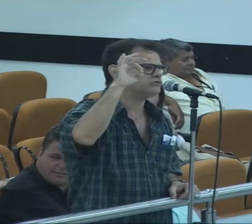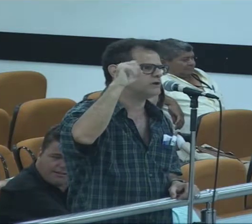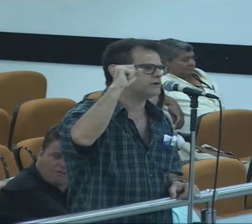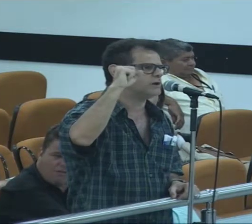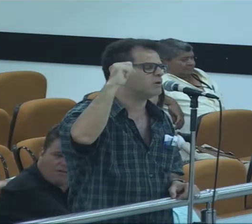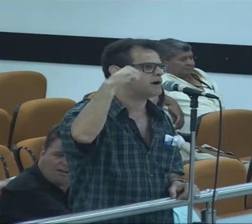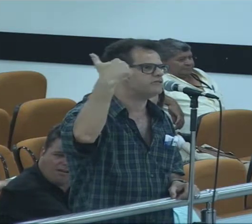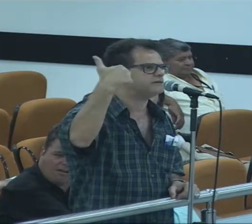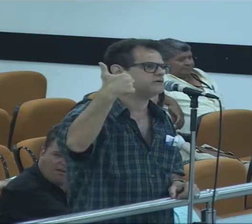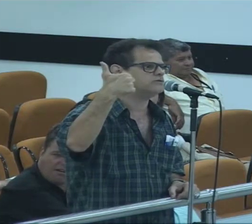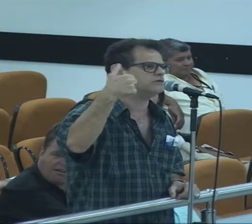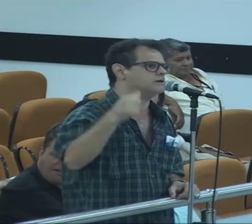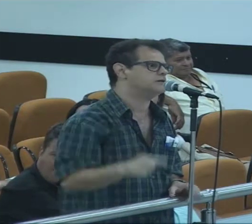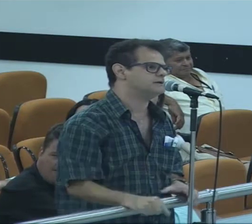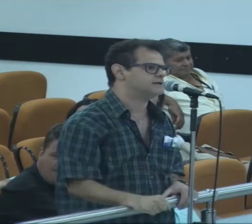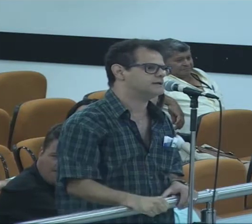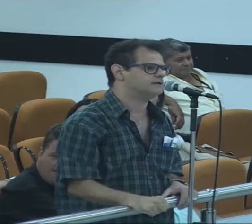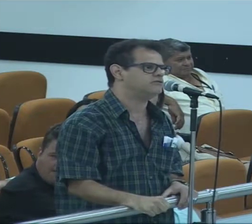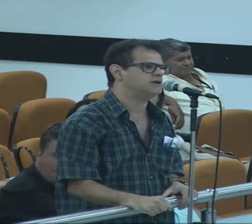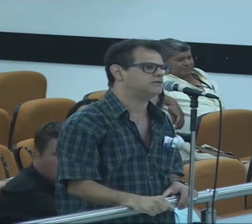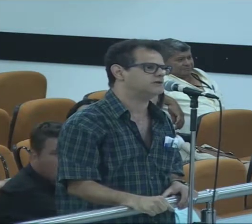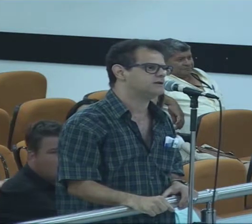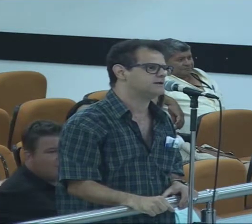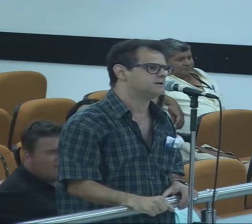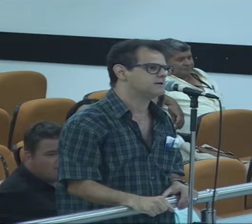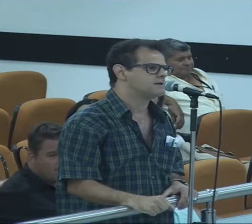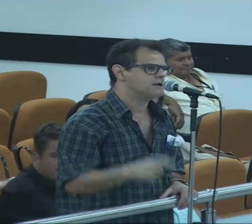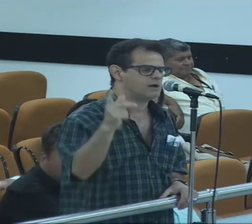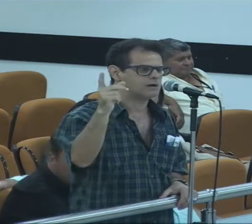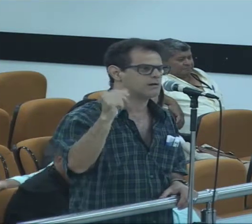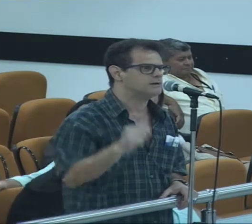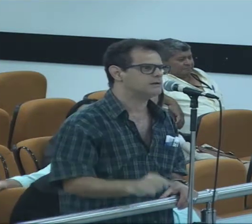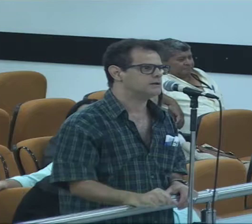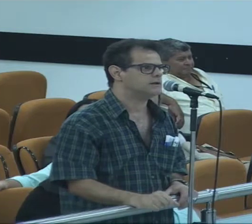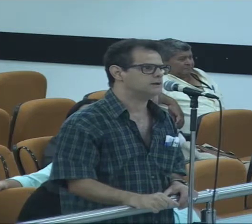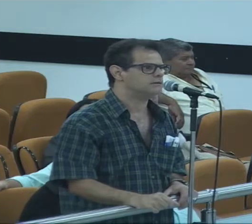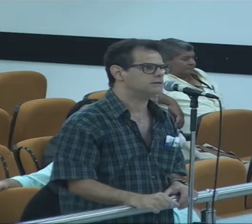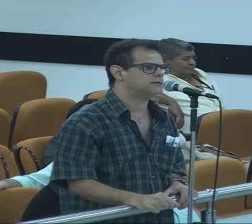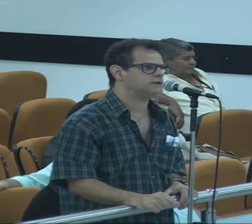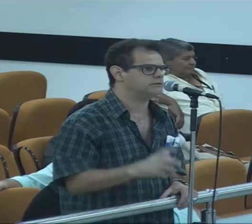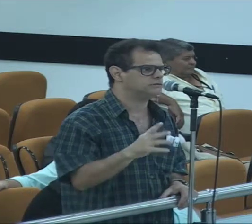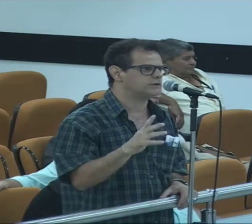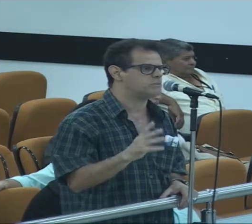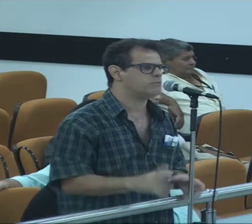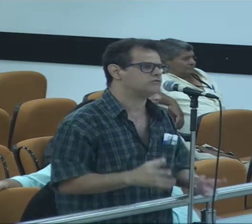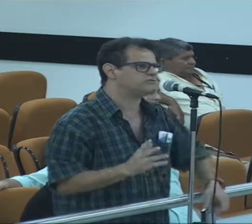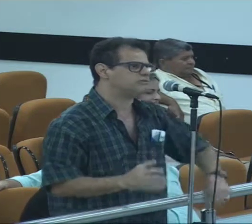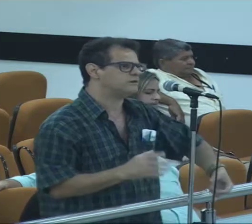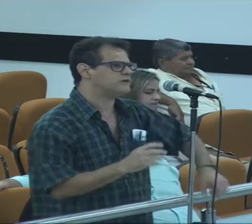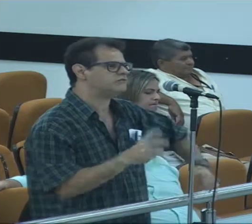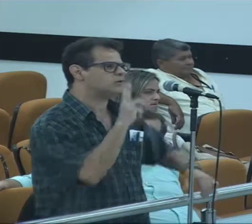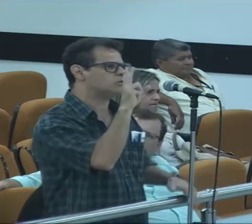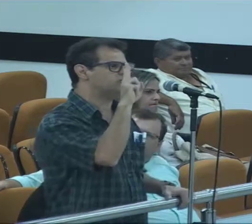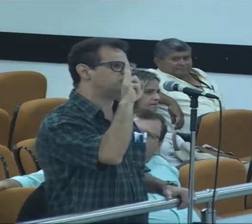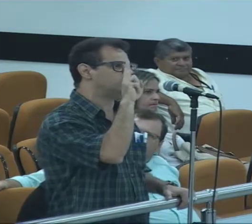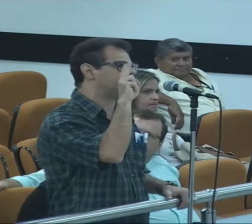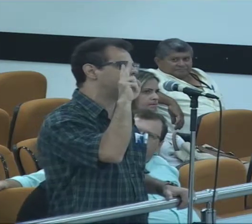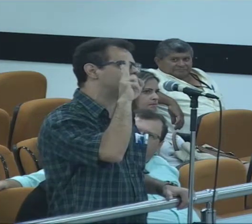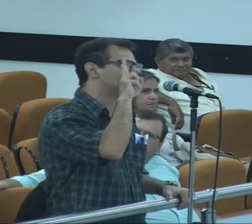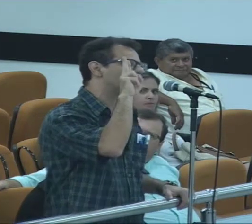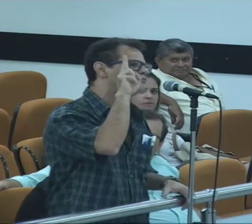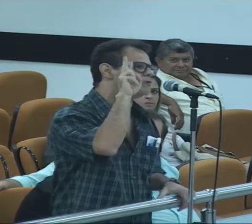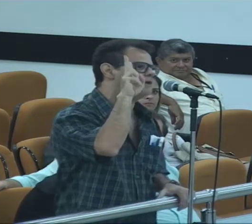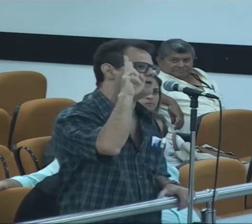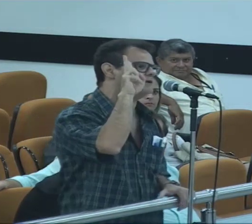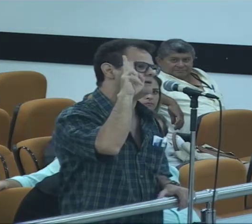tenho transtorno, né? O meu caso é transtorno, né? É diferente, né? Não tem problema, tem direito também. Tem direito. Então eu posso, não é só 2, então não seria